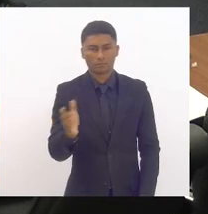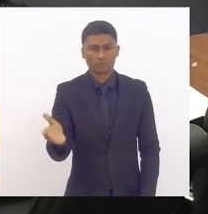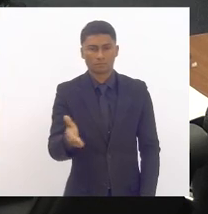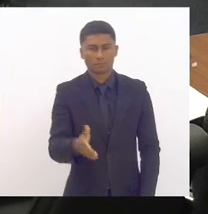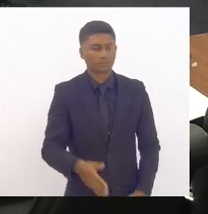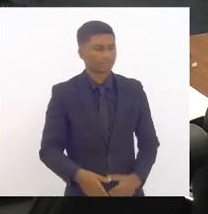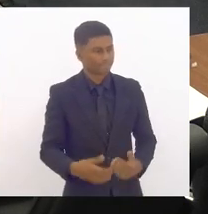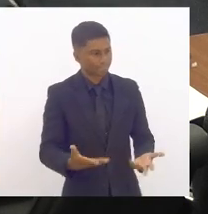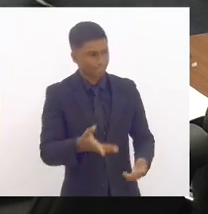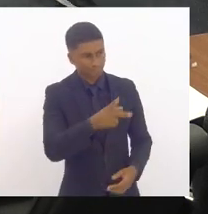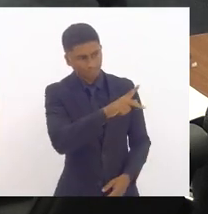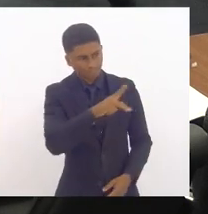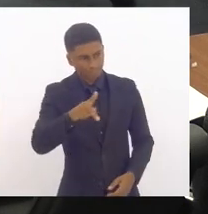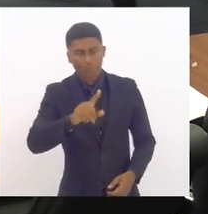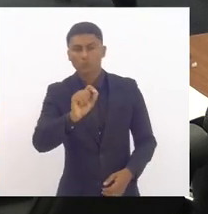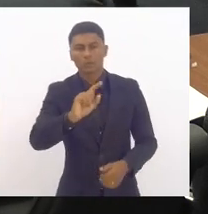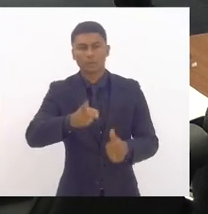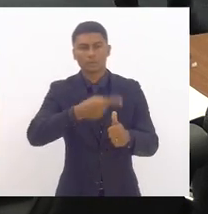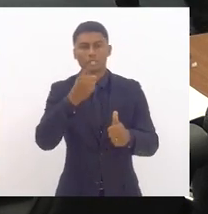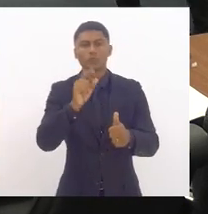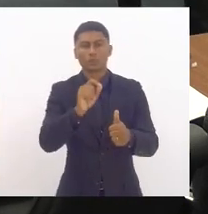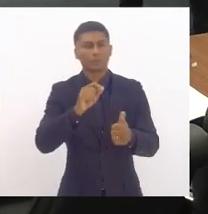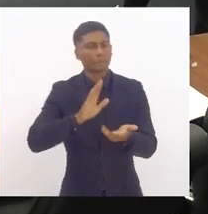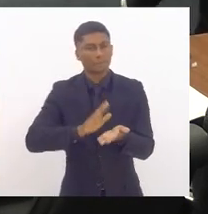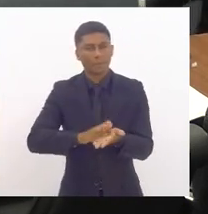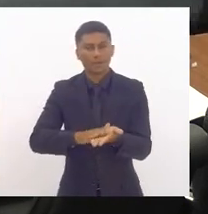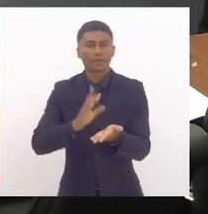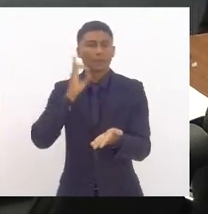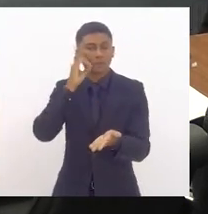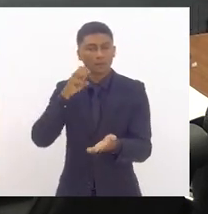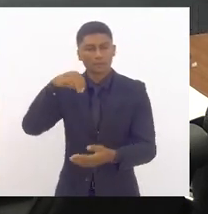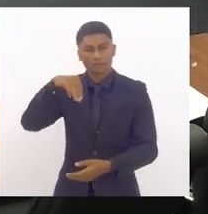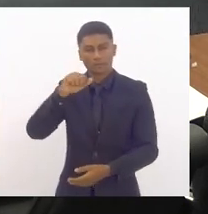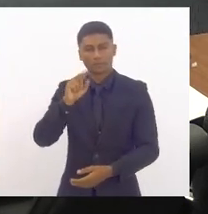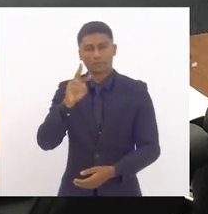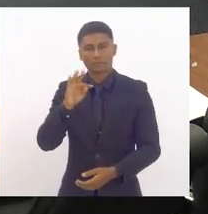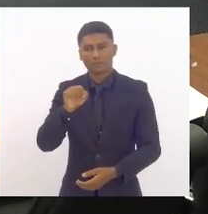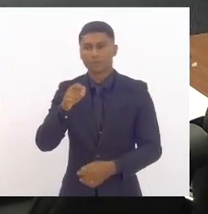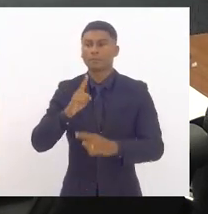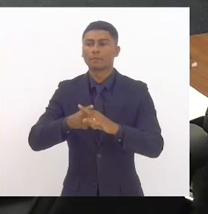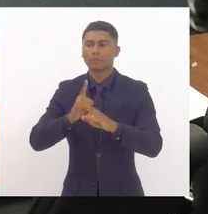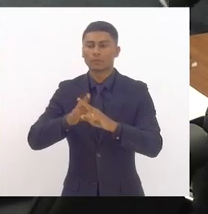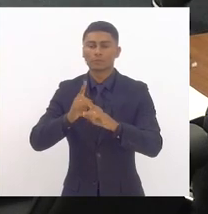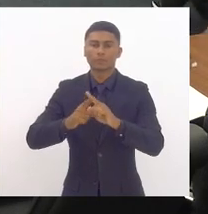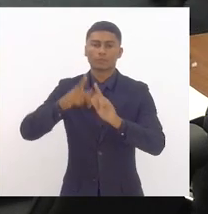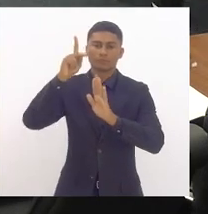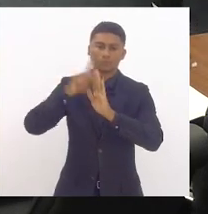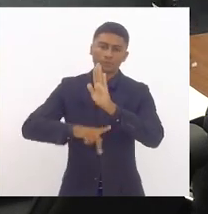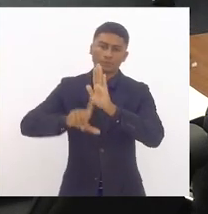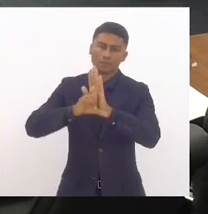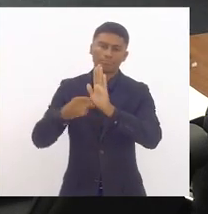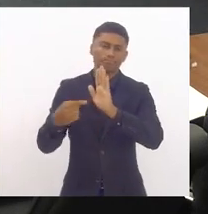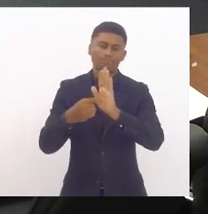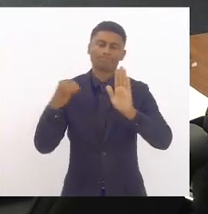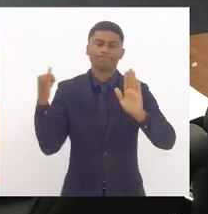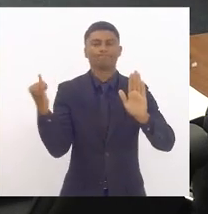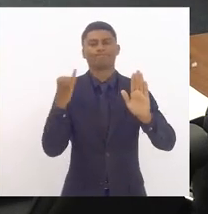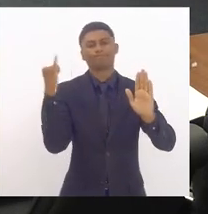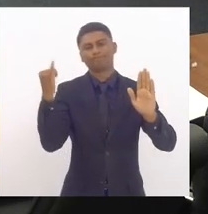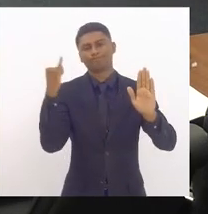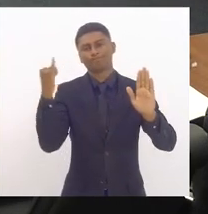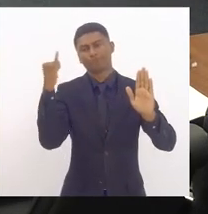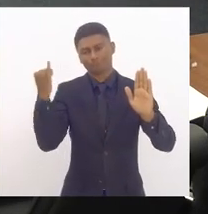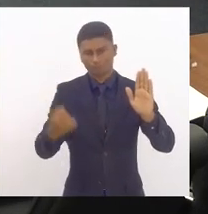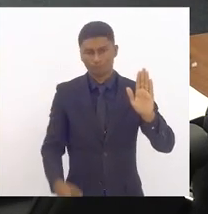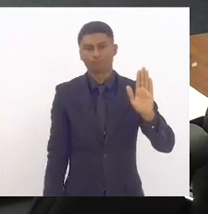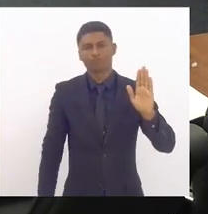Senhor presidente, em primeiro lugar, parabenizar a deputada Marta Rocha, trazer aqui essa importante contribuição, né, do ponto de